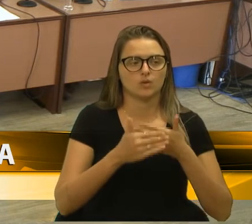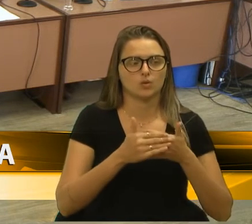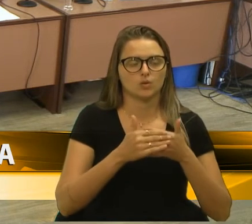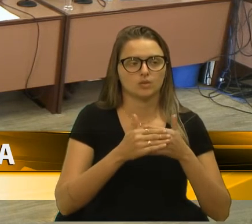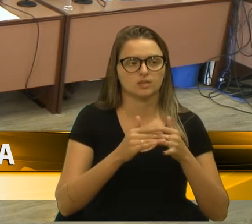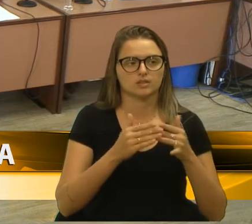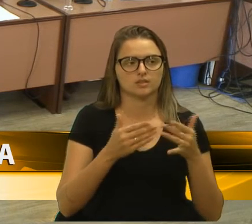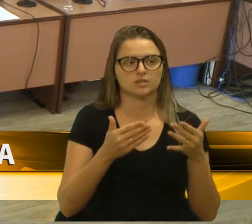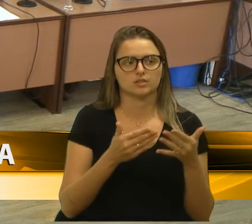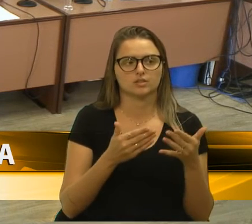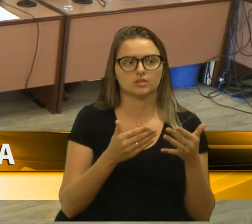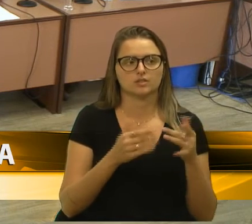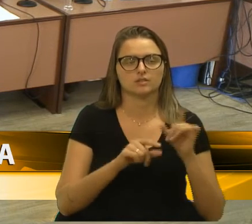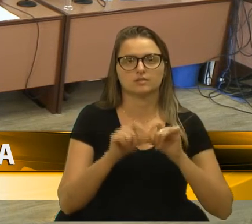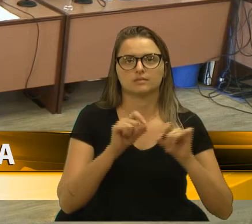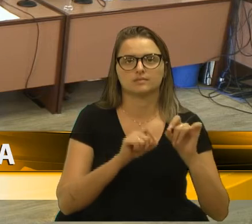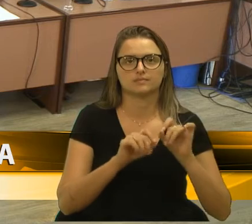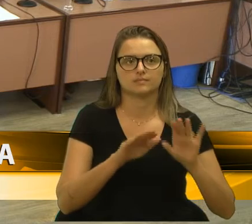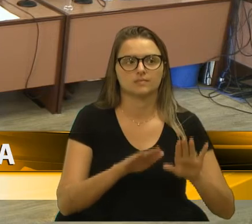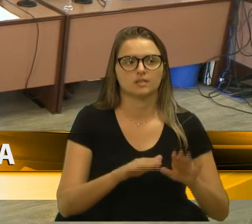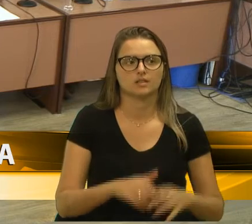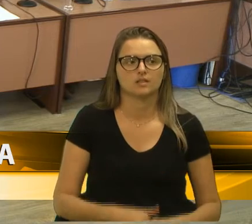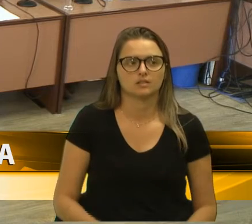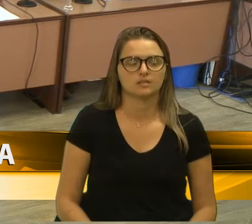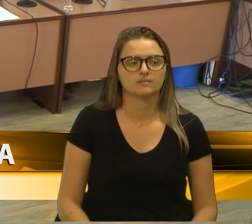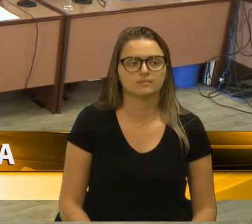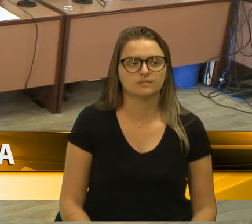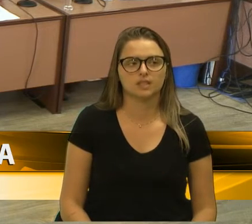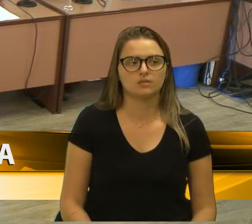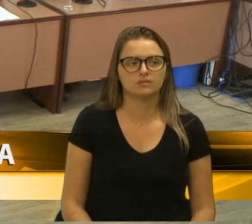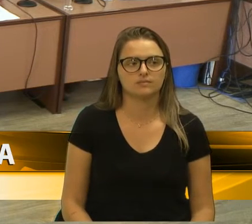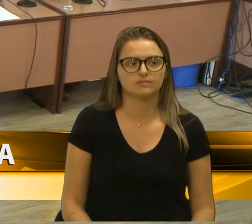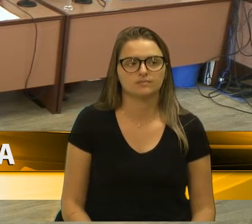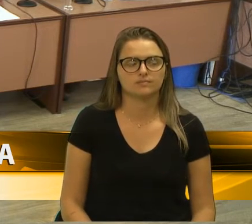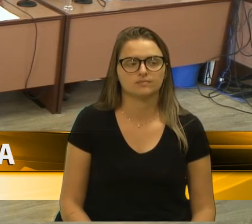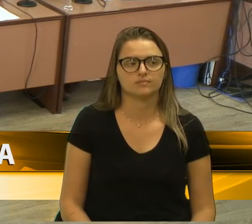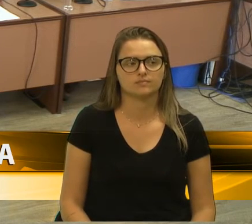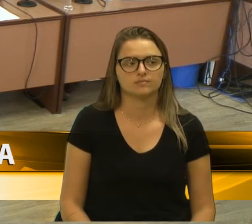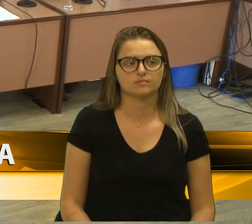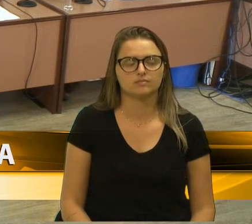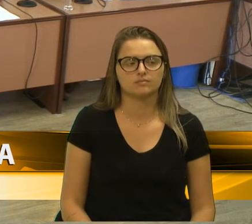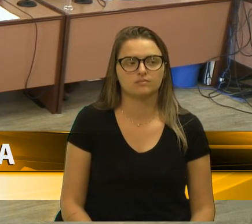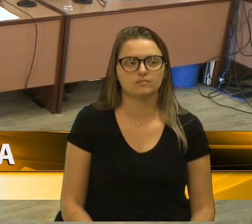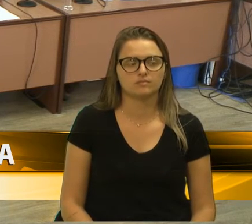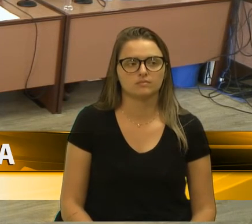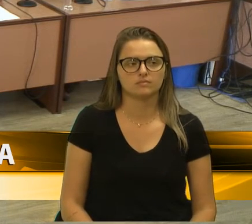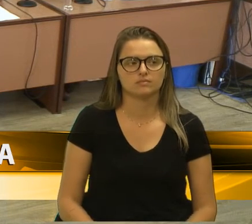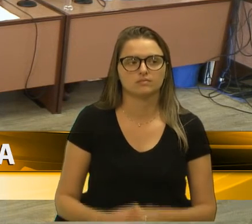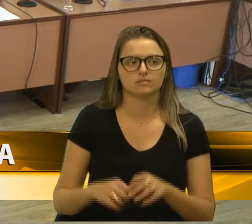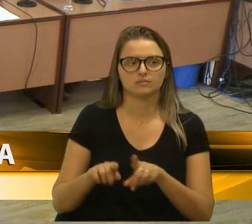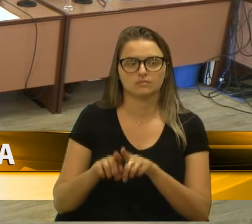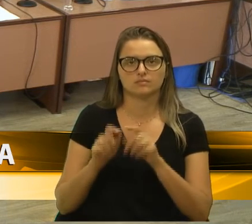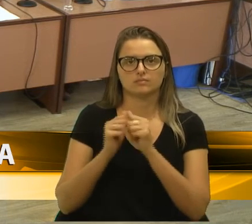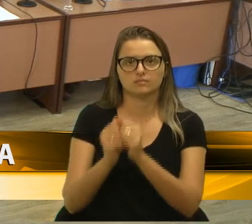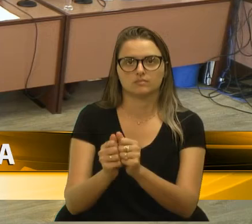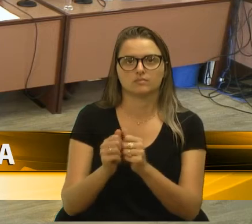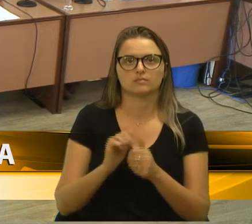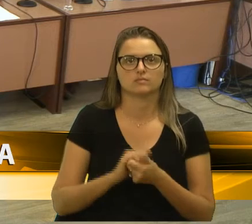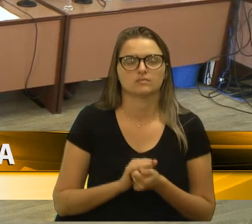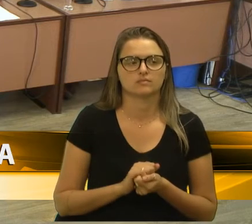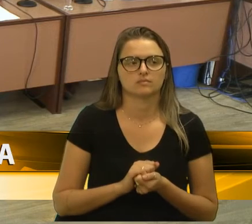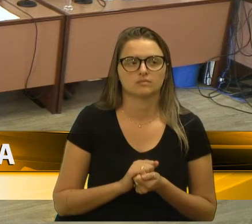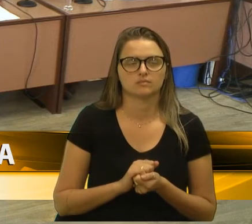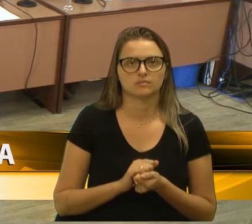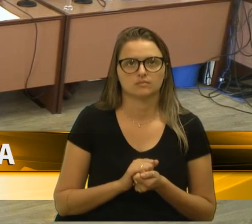fáceis, né? E até acesso à população. Inclusive, o telefone de sobreaviso, ele tem o